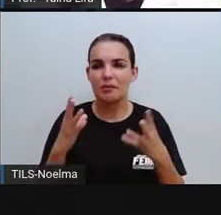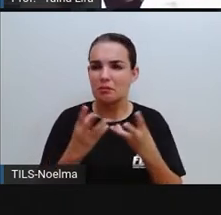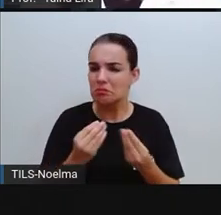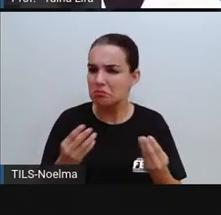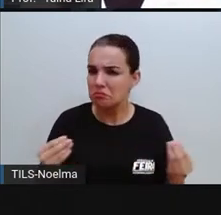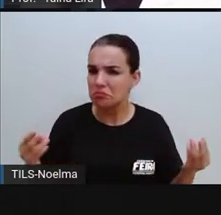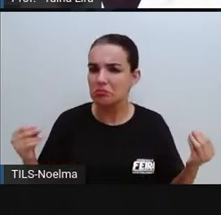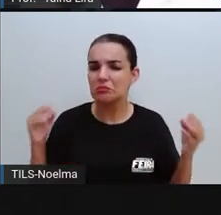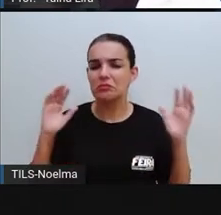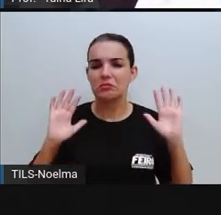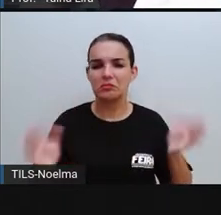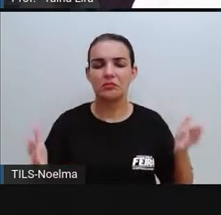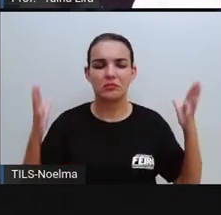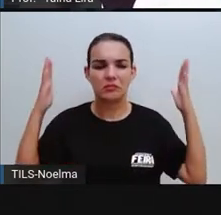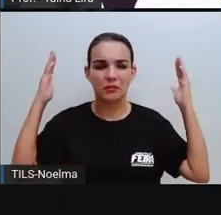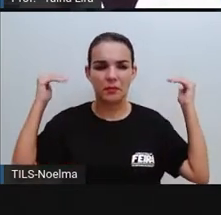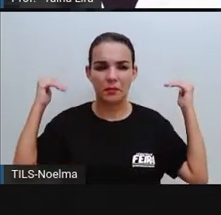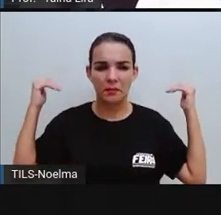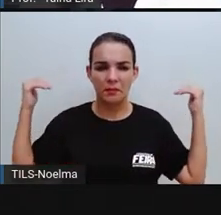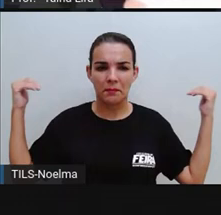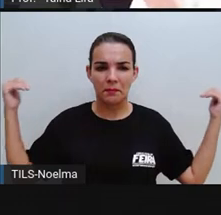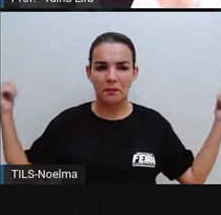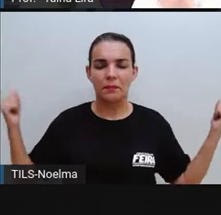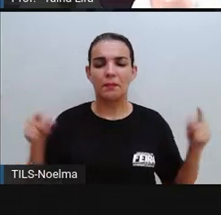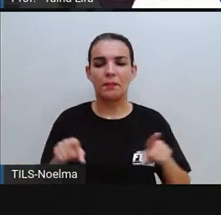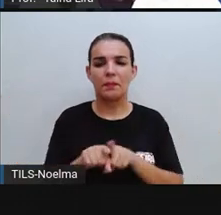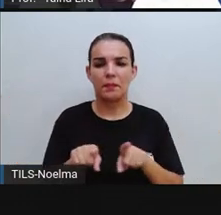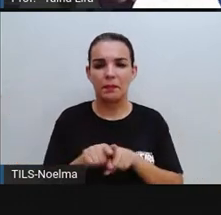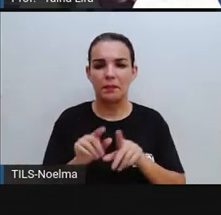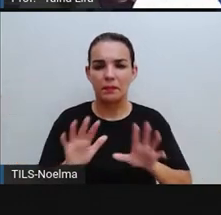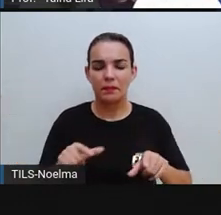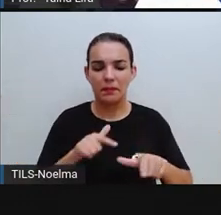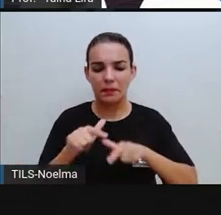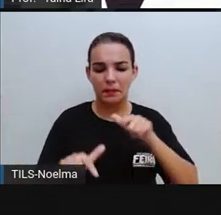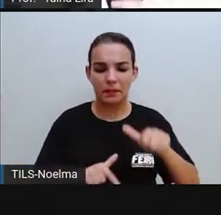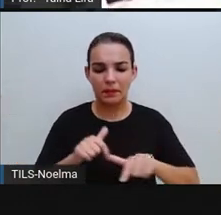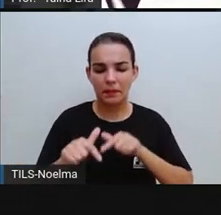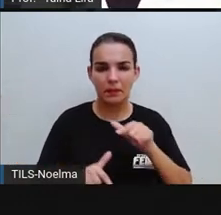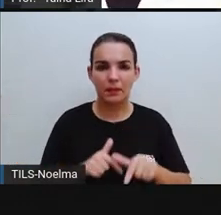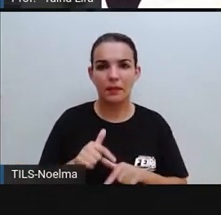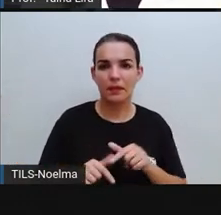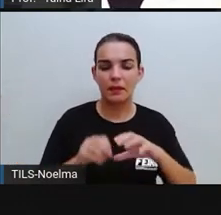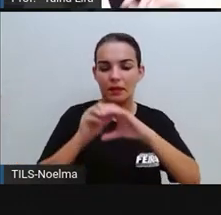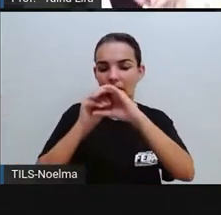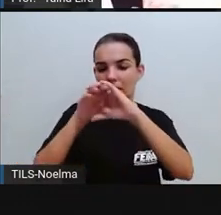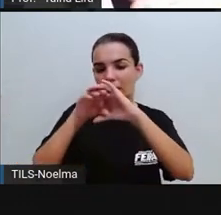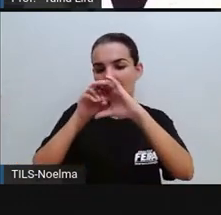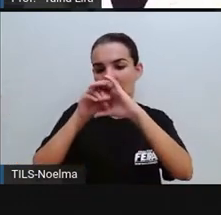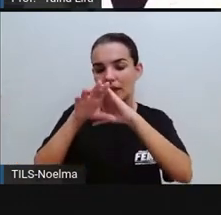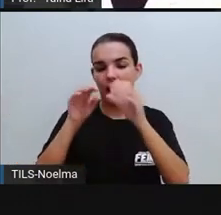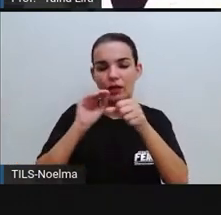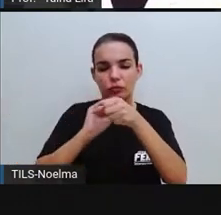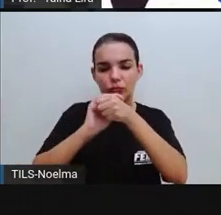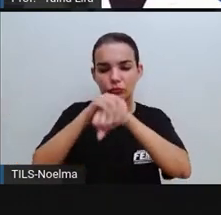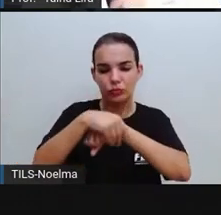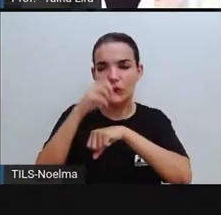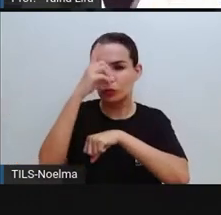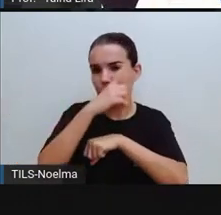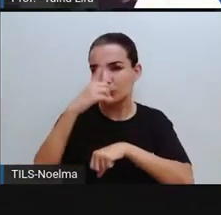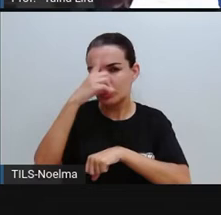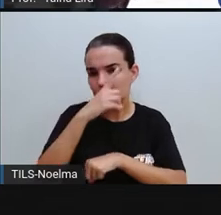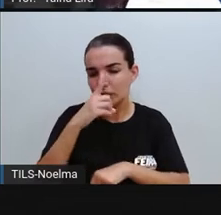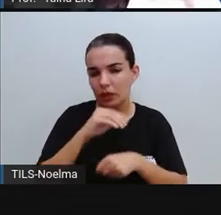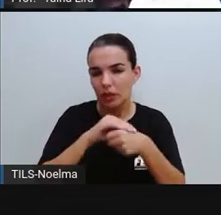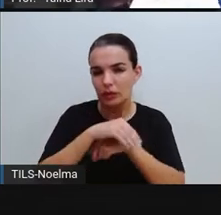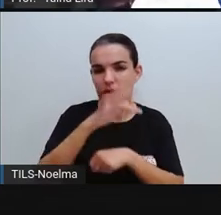várias pessoas famosas. Ela já trabalhou no Fantástico, que é aquele programa que passa no domingo à noite,